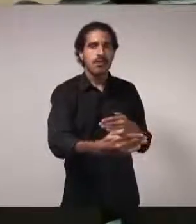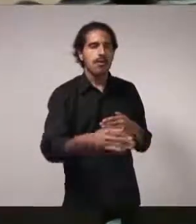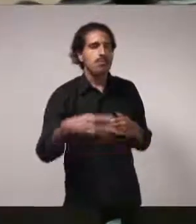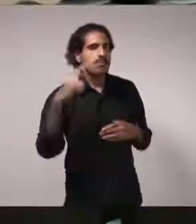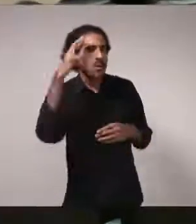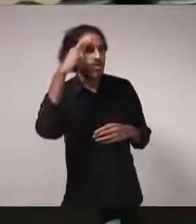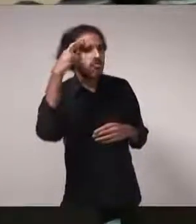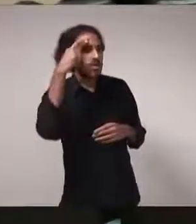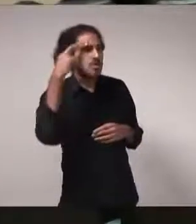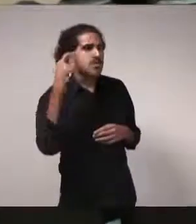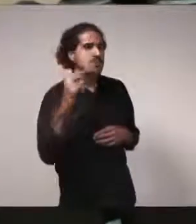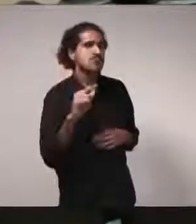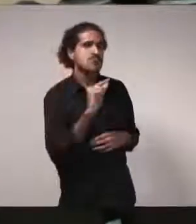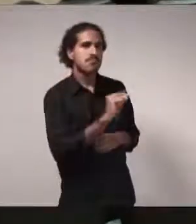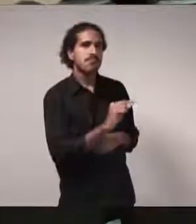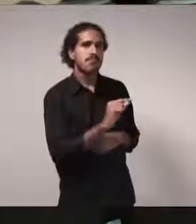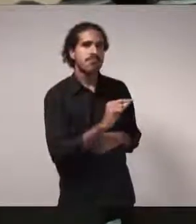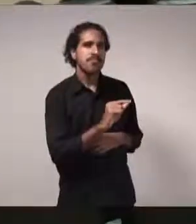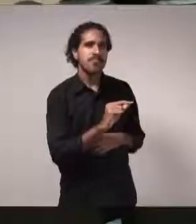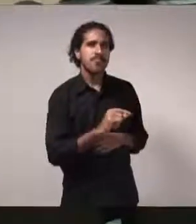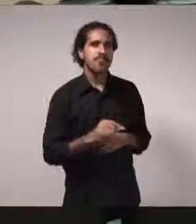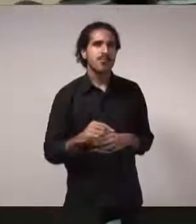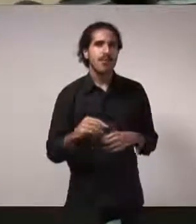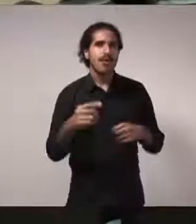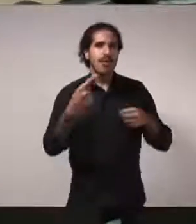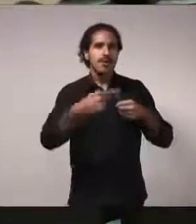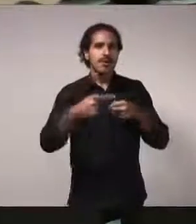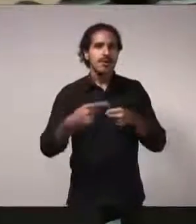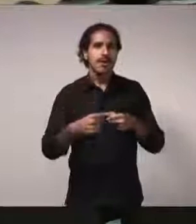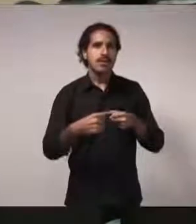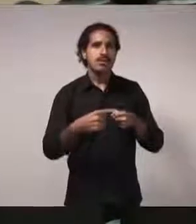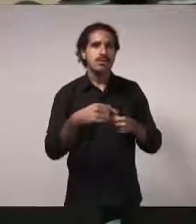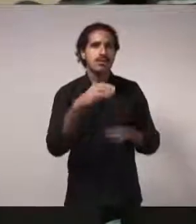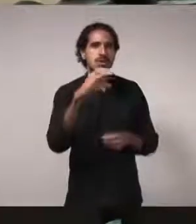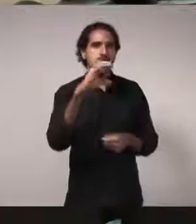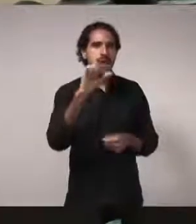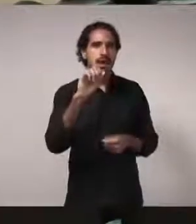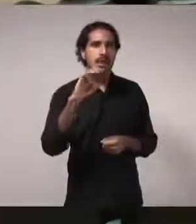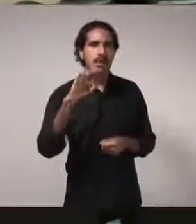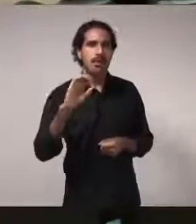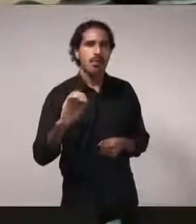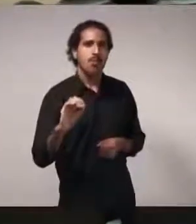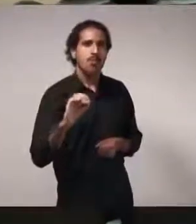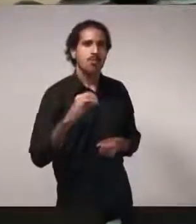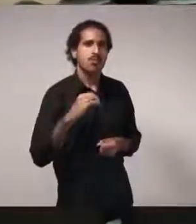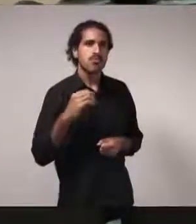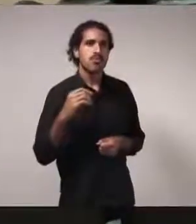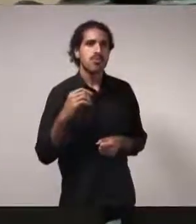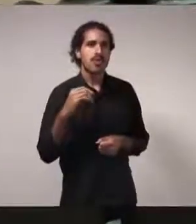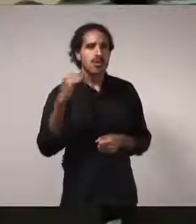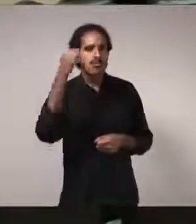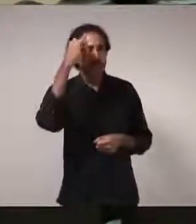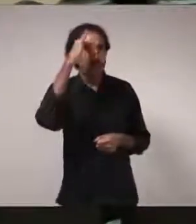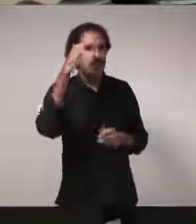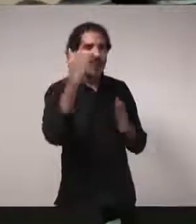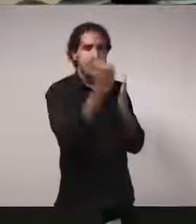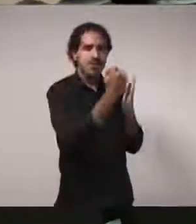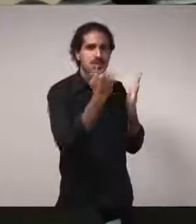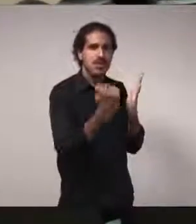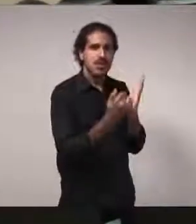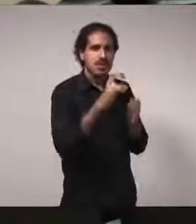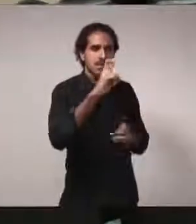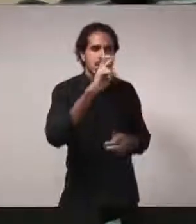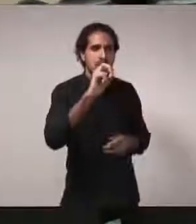reflexão. A cidade do Cabo, no ano passado, decretou um racionamento severo, limitando a 50 litros de água por